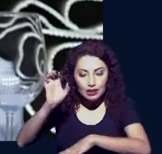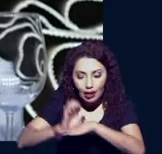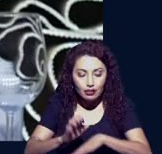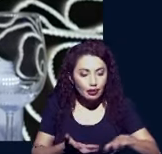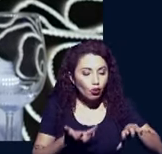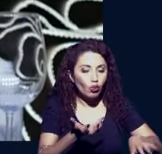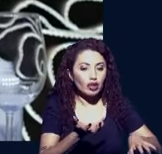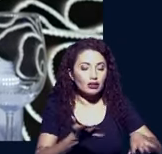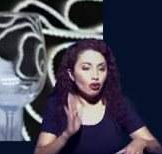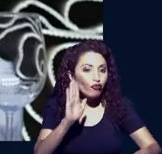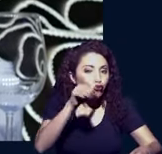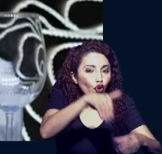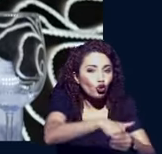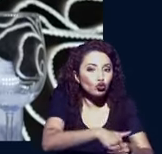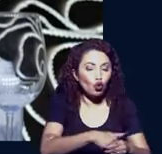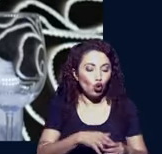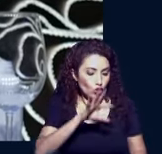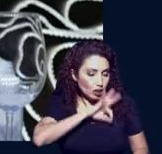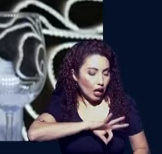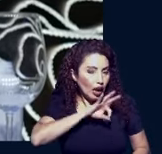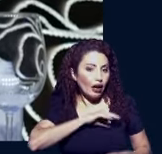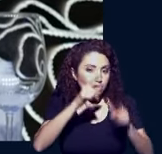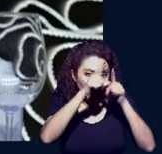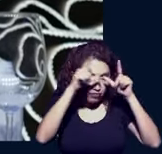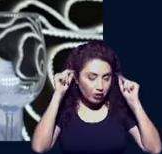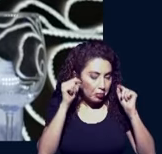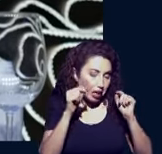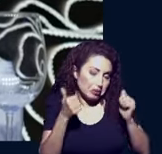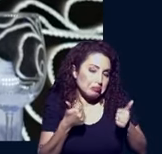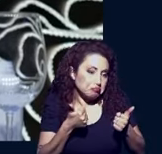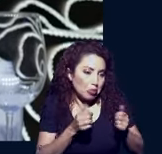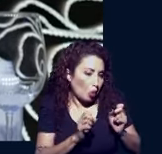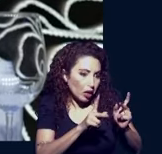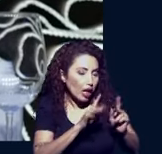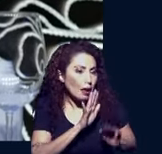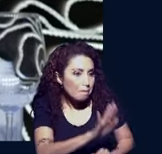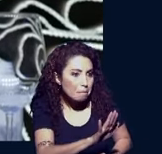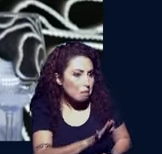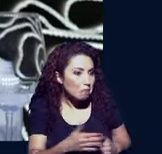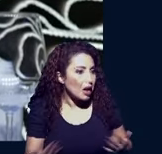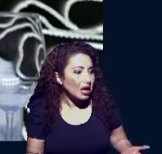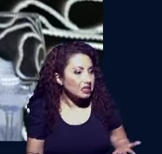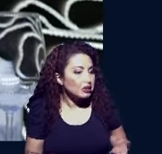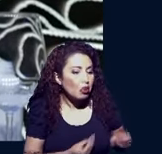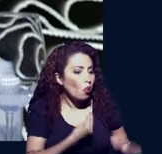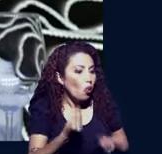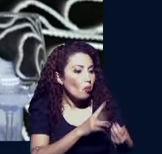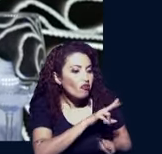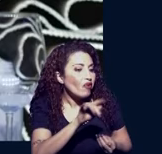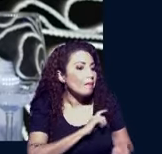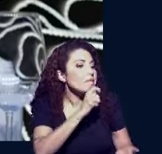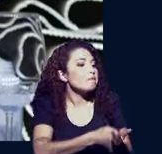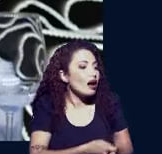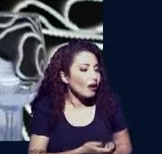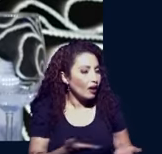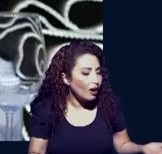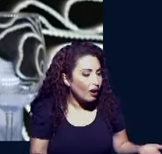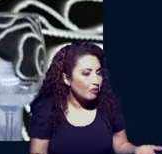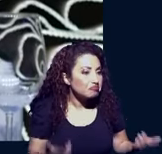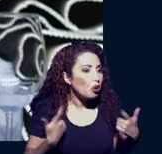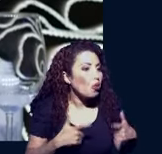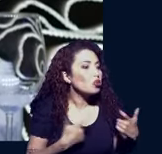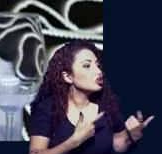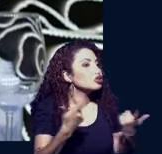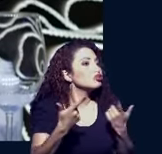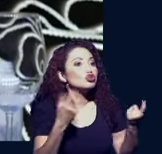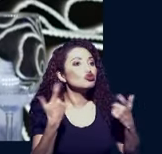um piso da enfermagem nada contra o piso mas sem dizer de onde vem o recurso na época né do piso da